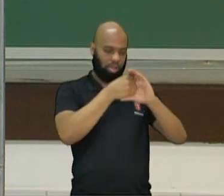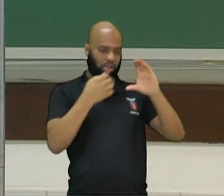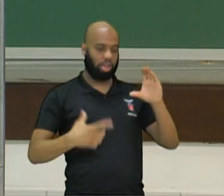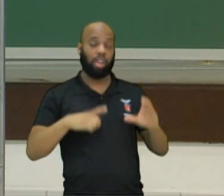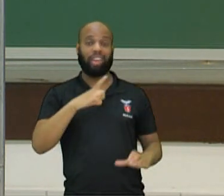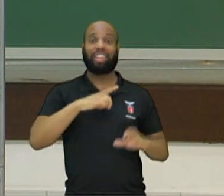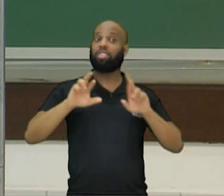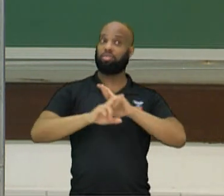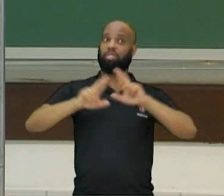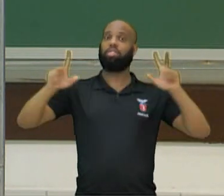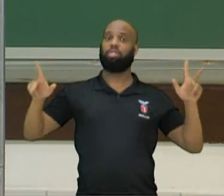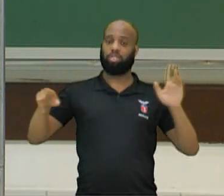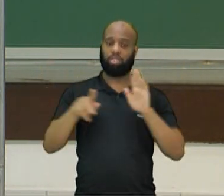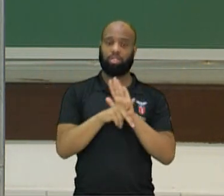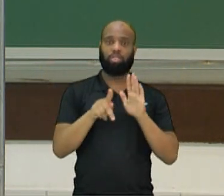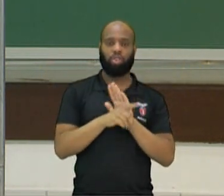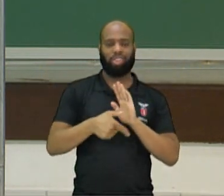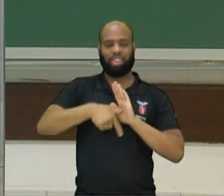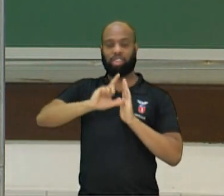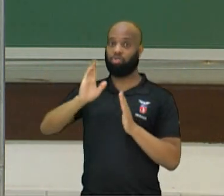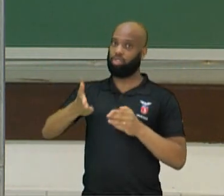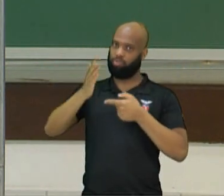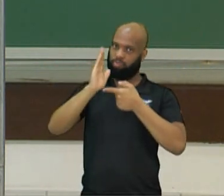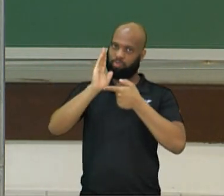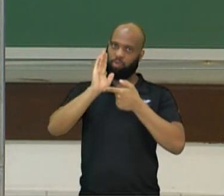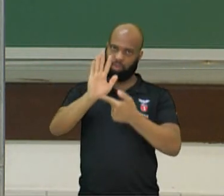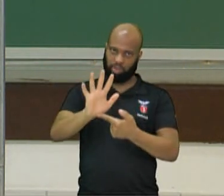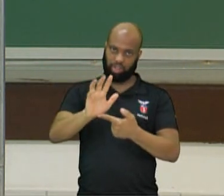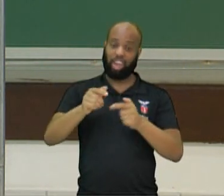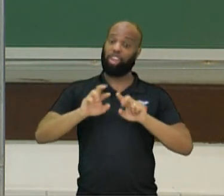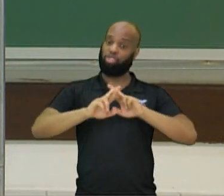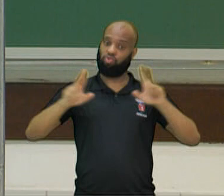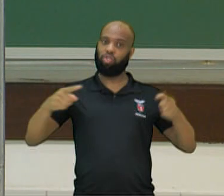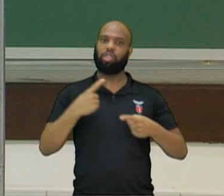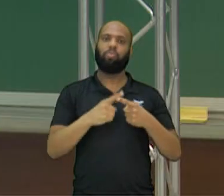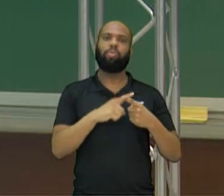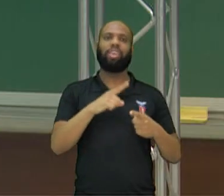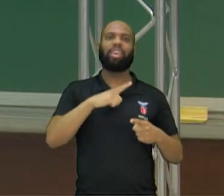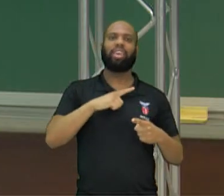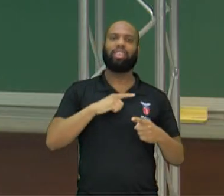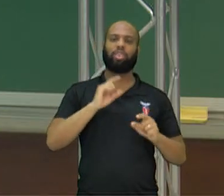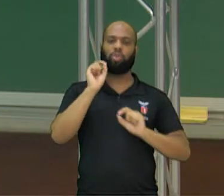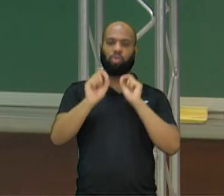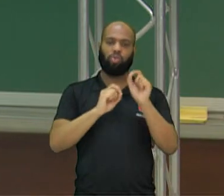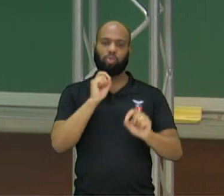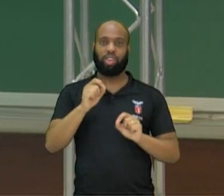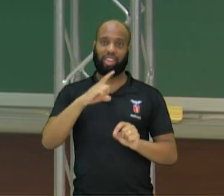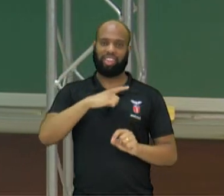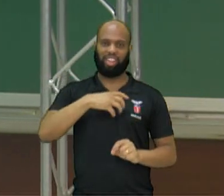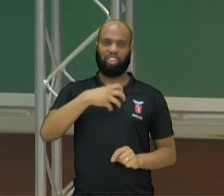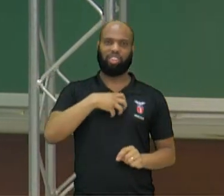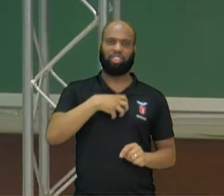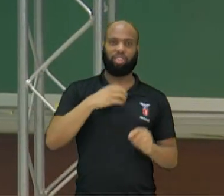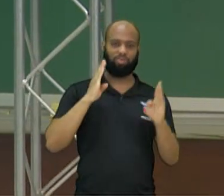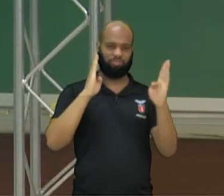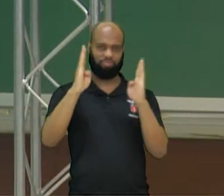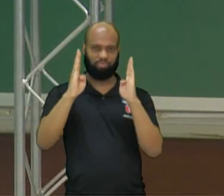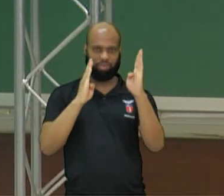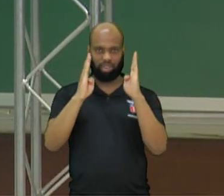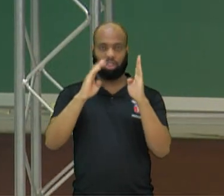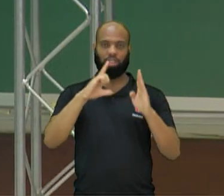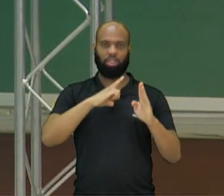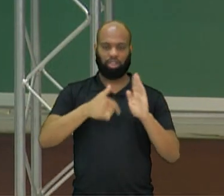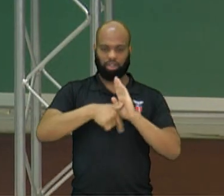que o diferenciam do clima temperado. Presente nas áreas de transição entre o clima tropical e o clima temperado,